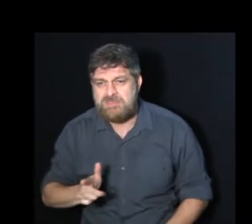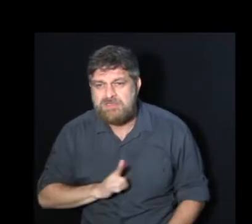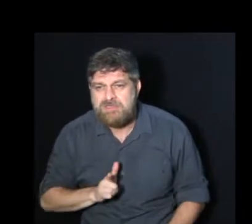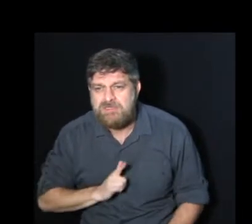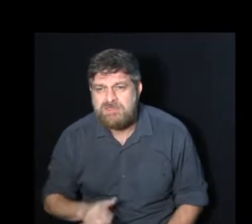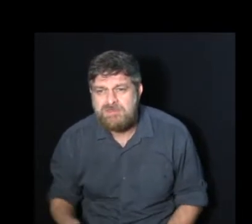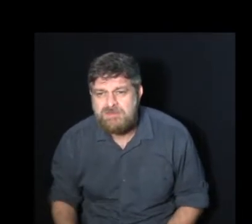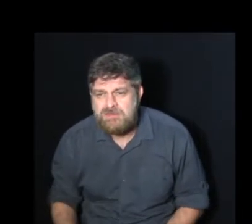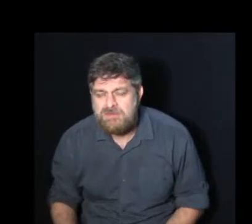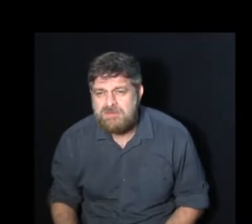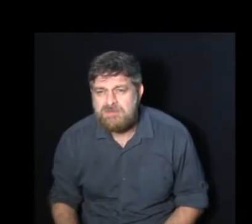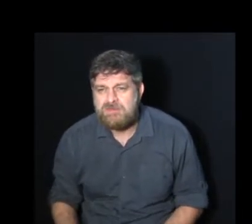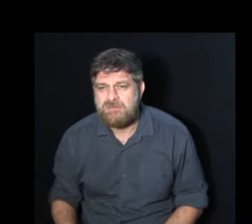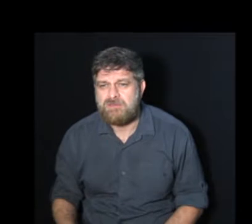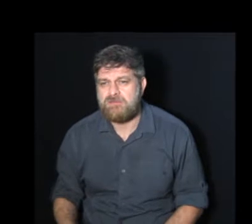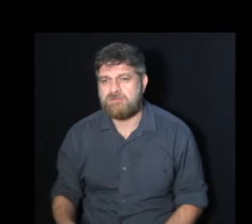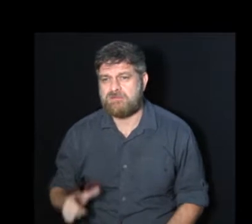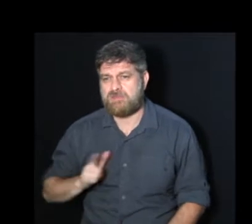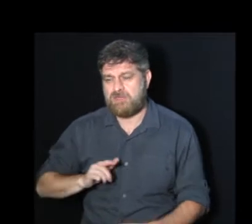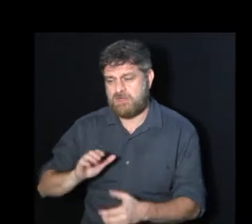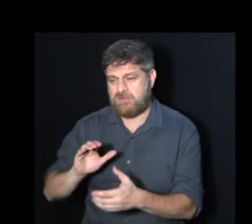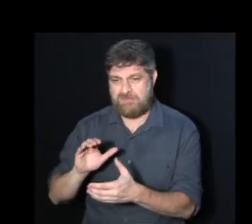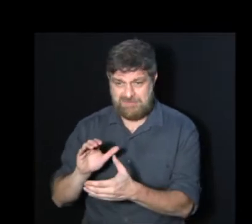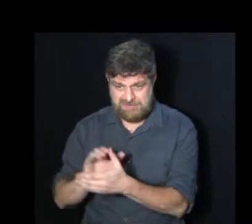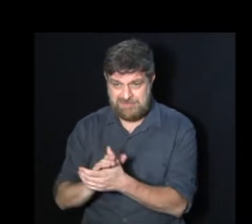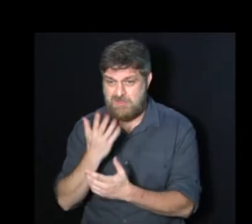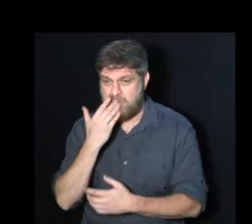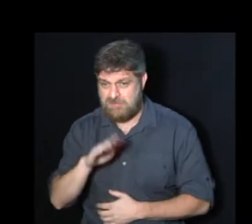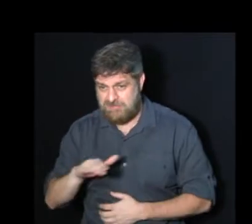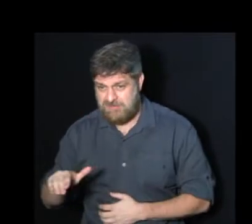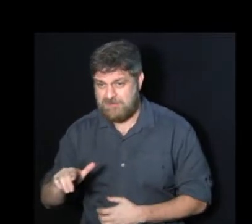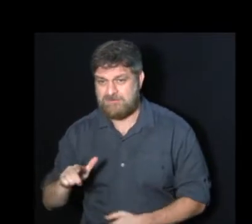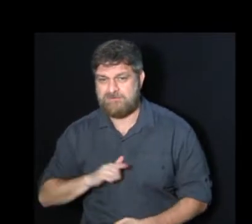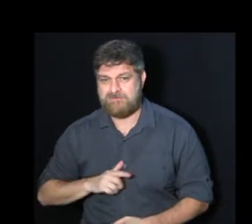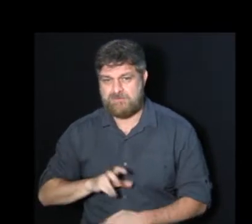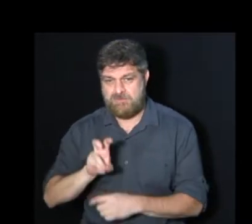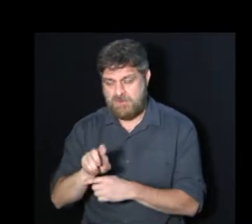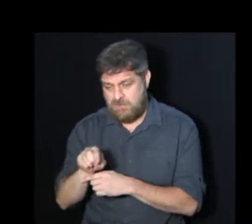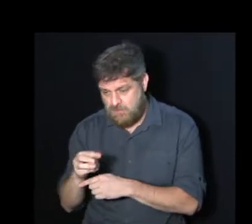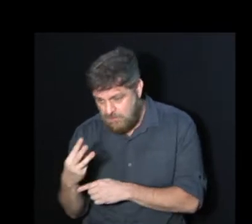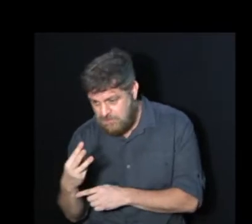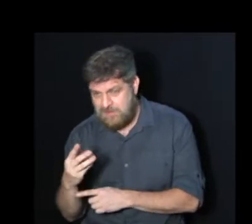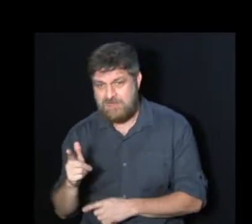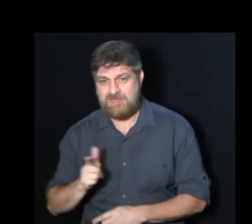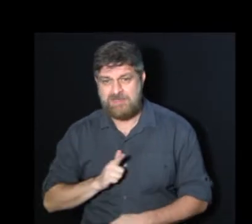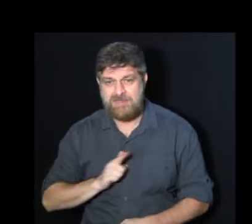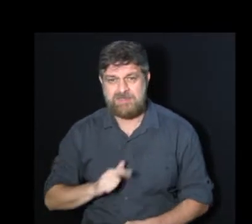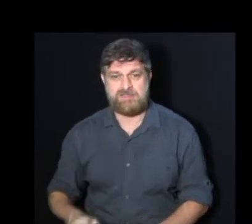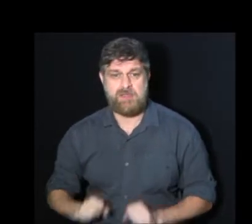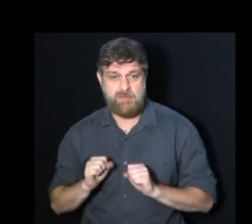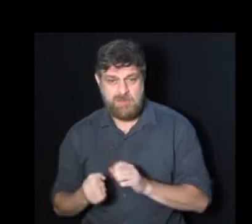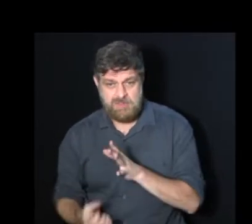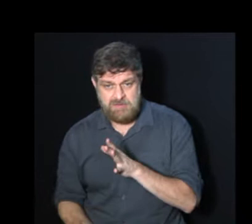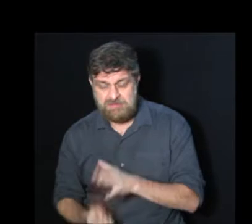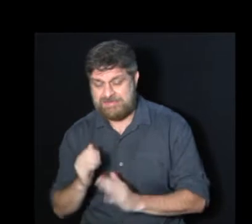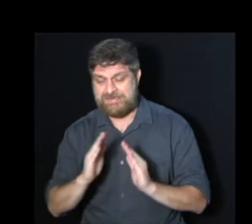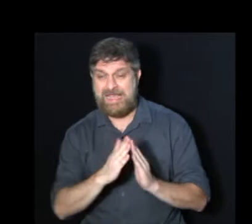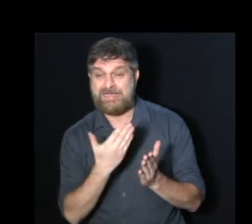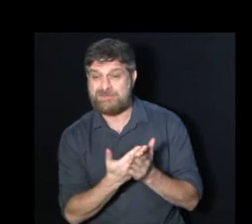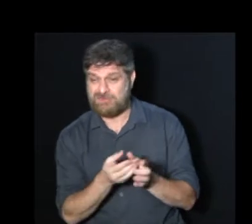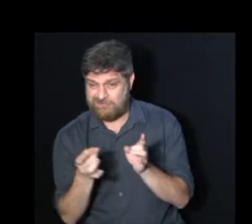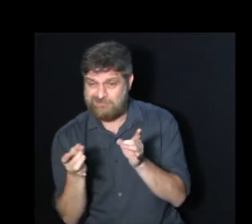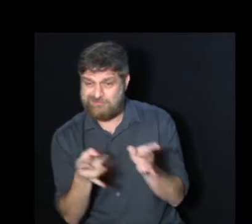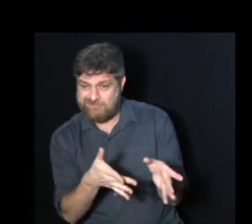1, que se envolve em um casamento infantil, da meta 5.3, tem maior probabilidade de abandonar a escola,